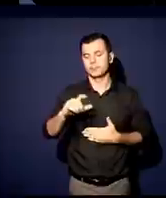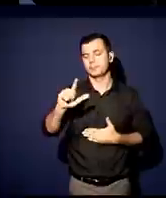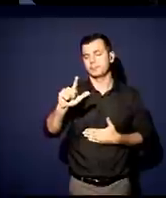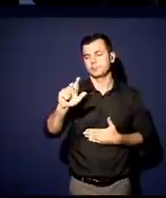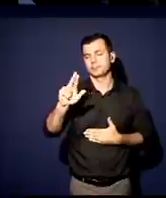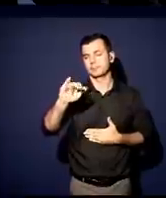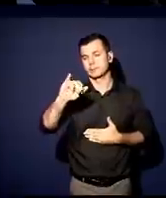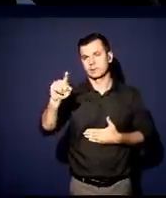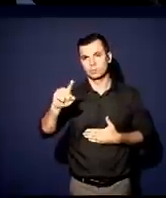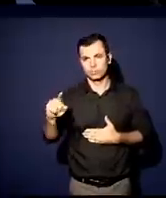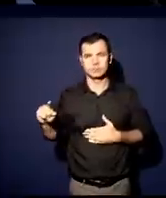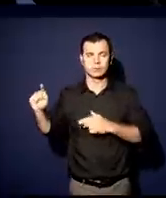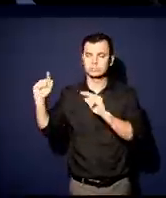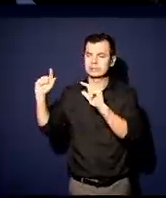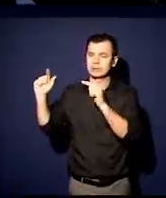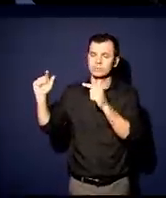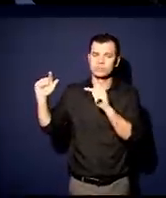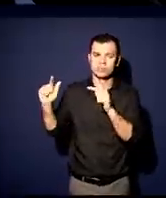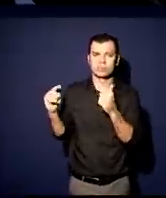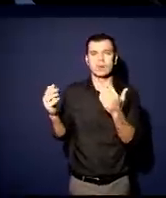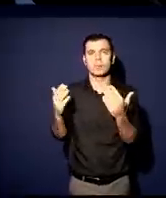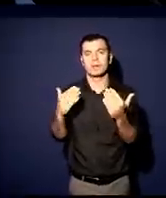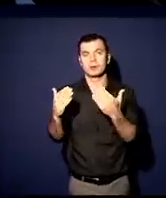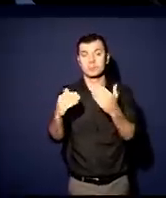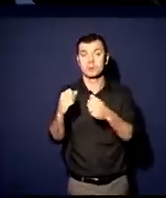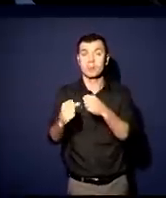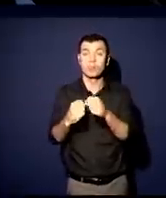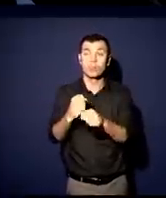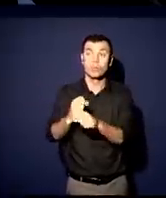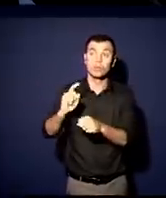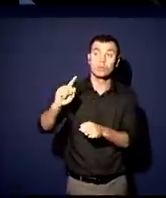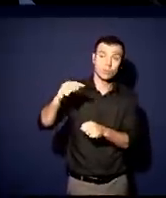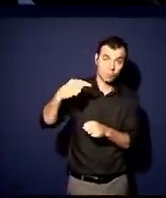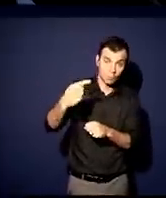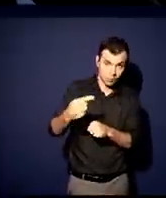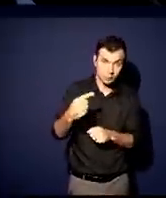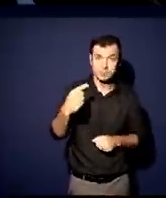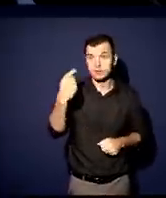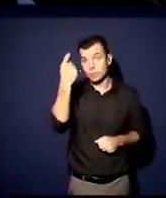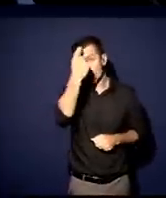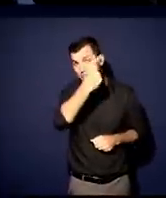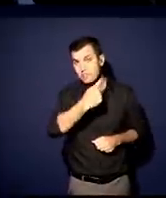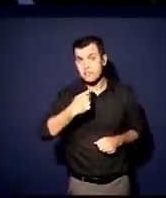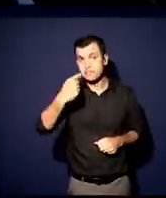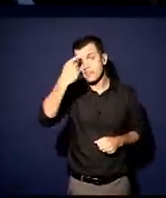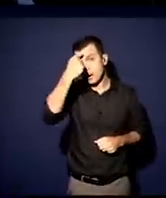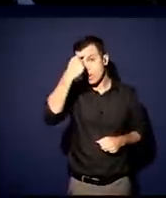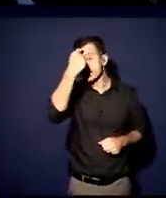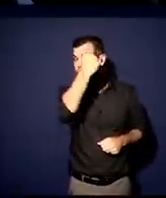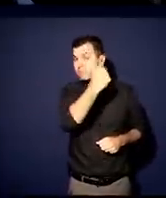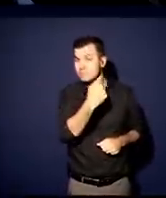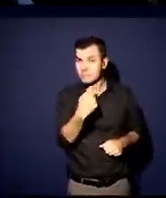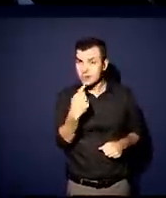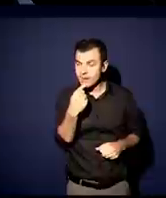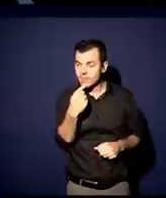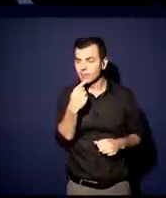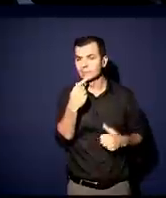nosso já tradicional bate-papo. Acho que ano que vem, Marco, vamos botar uma hora e meia para esse nosso bate-papo, porque ele rende,